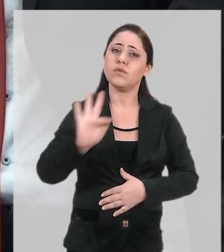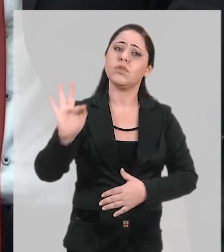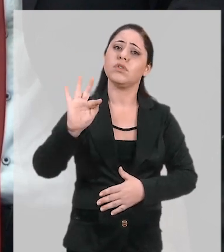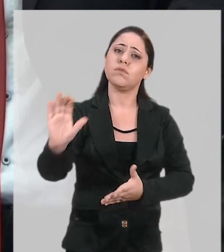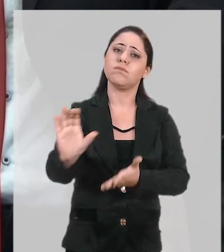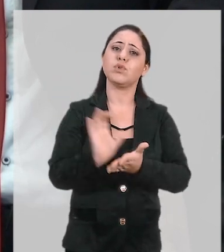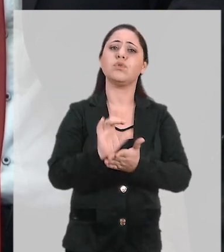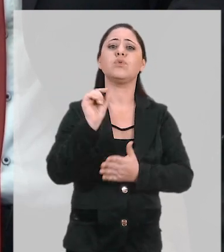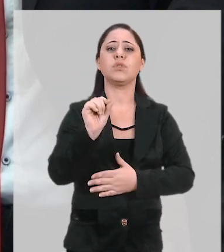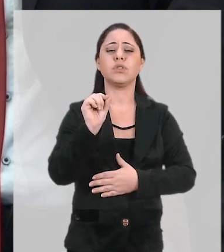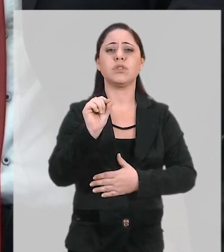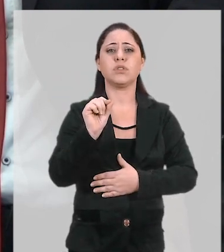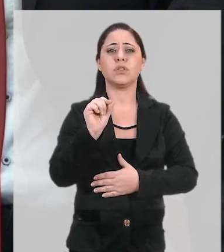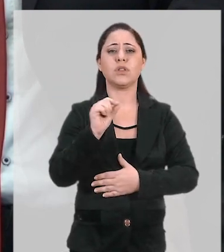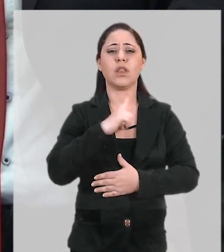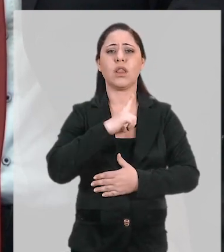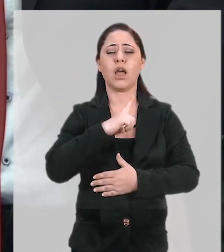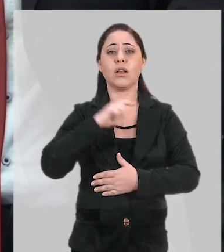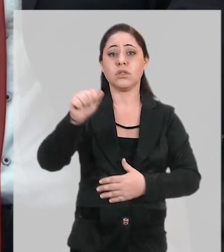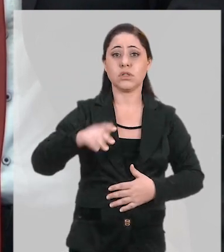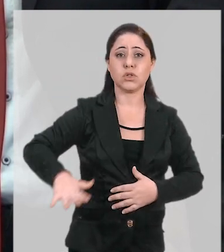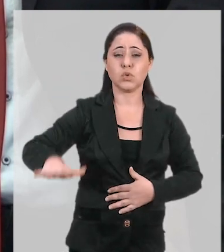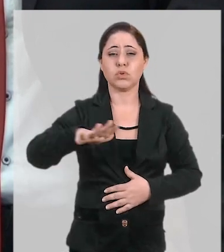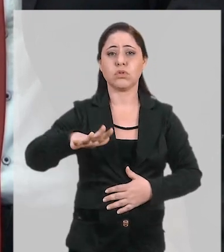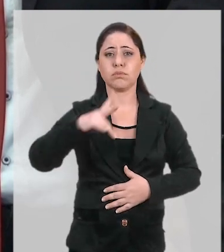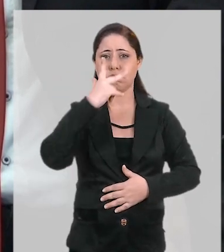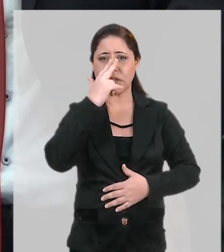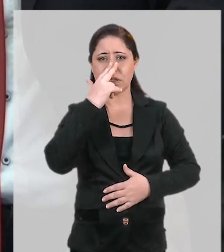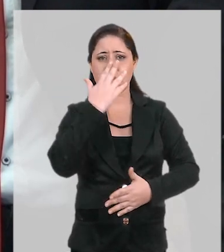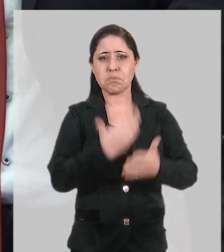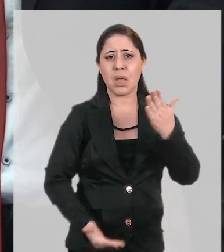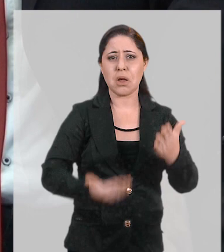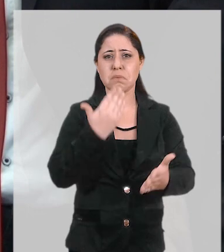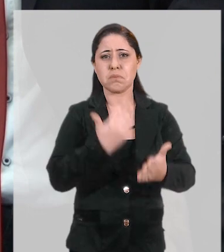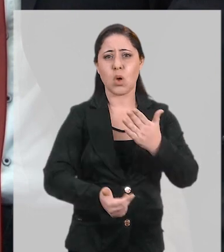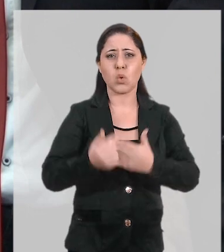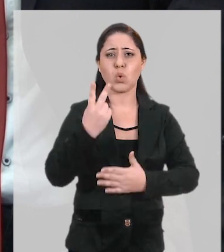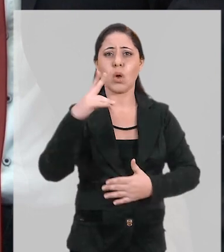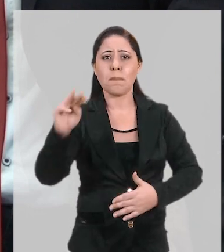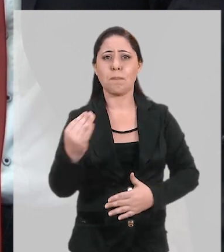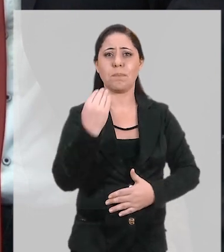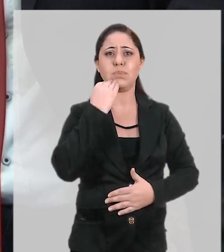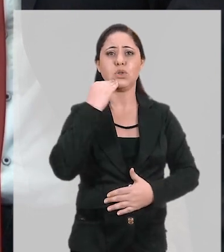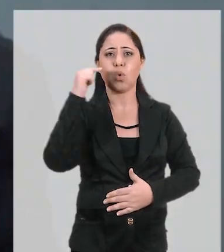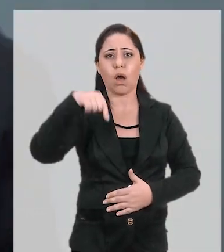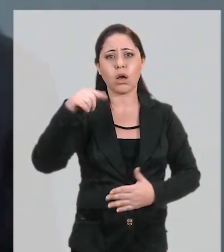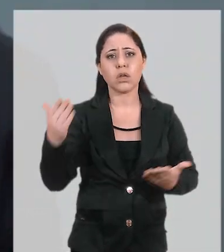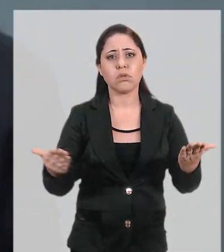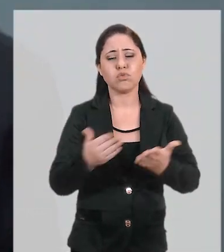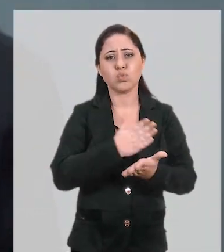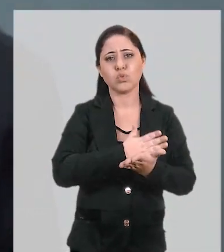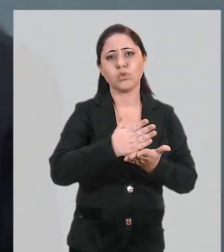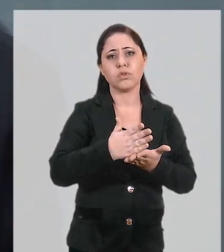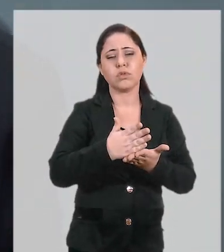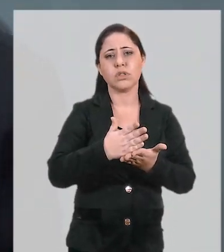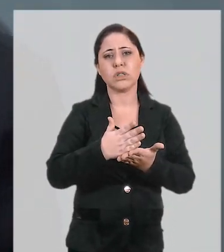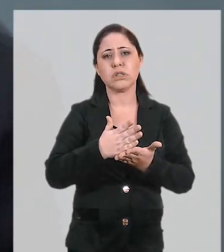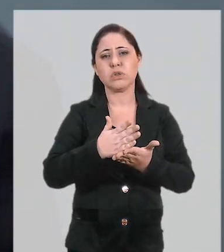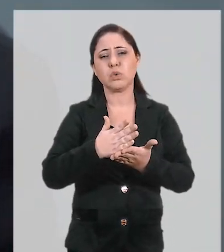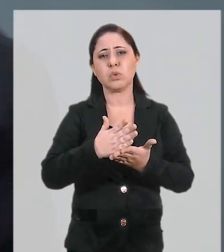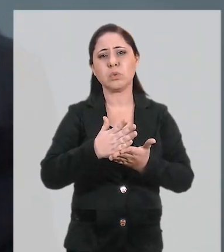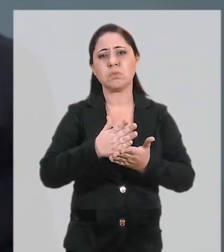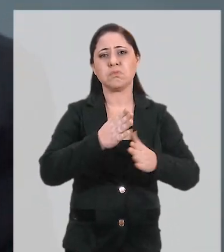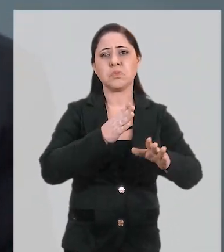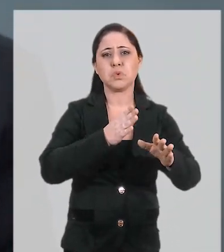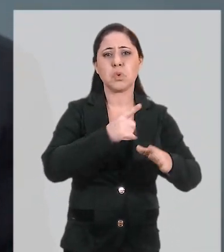governo federal, que foram cortados, né? A assistência social perdeu mais de 2 bilhões agora nesse início